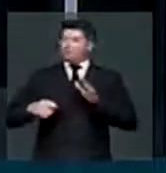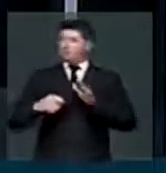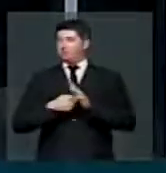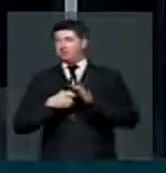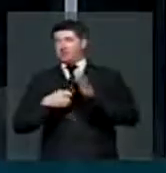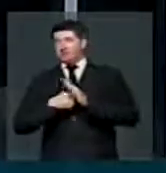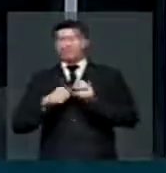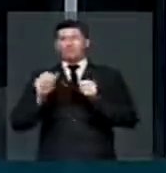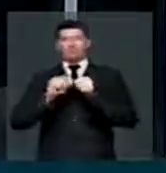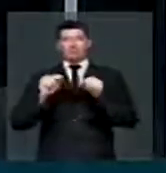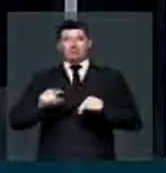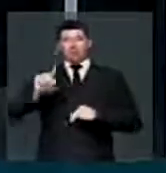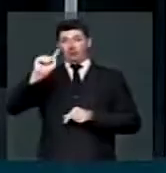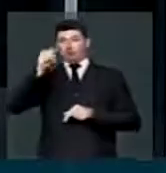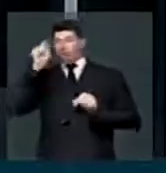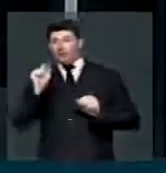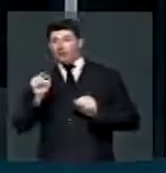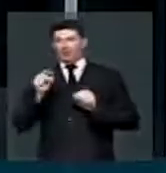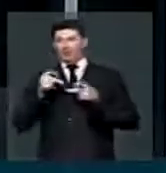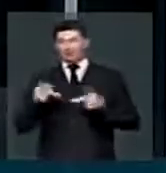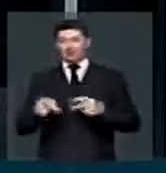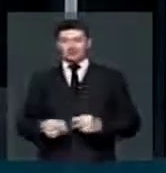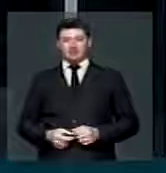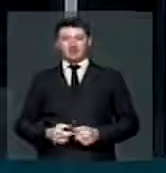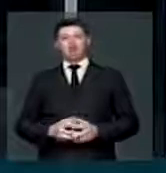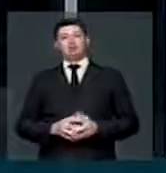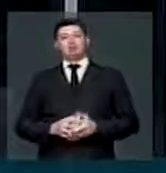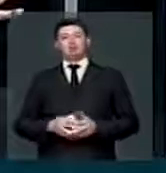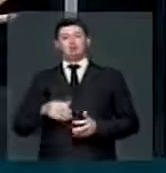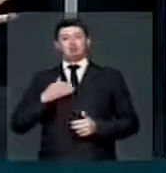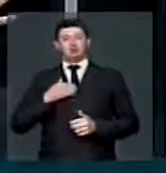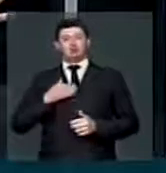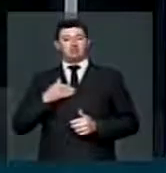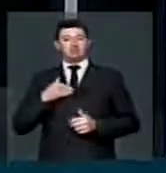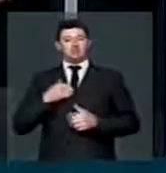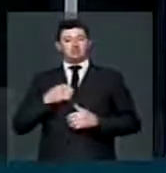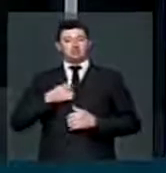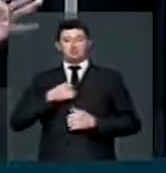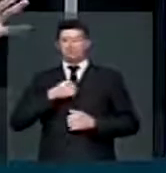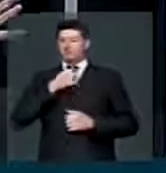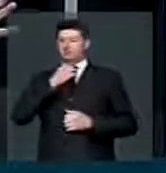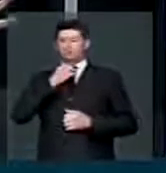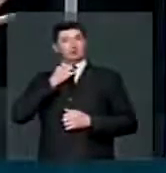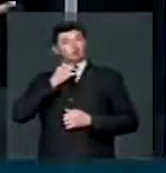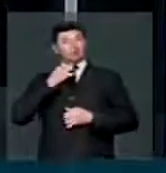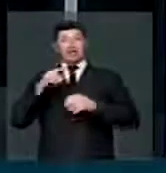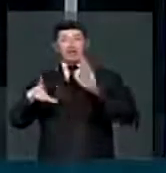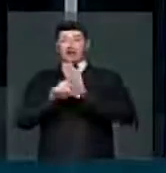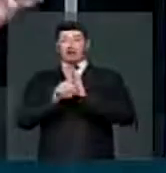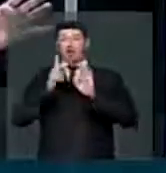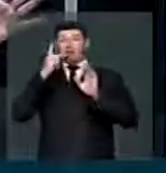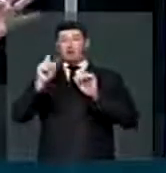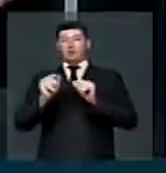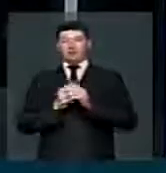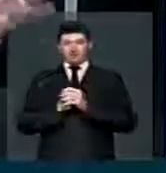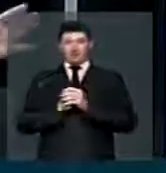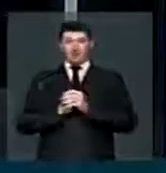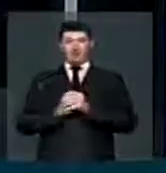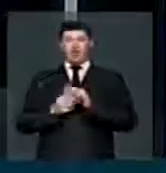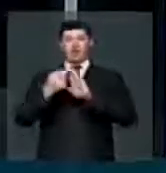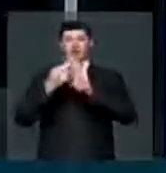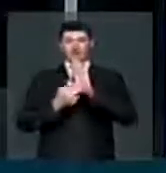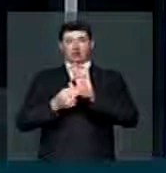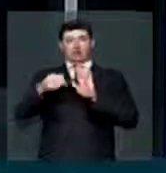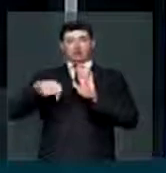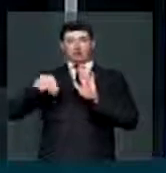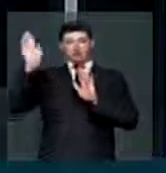pressão uma vírgula no projeto. E a lei passou a dizer que seria regulado